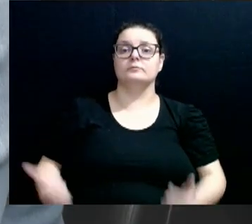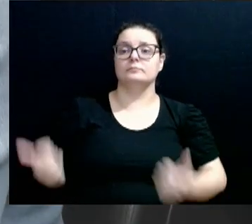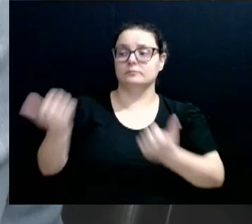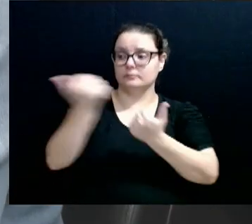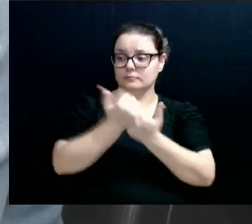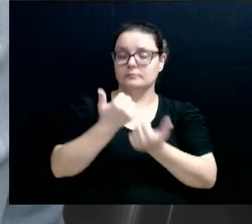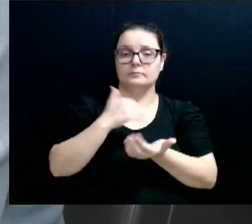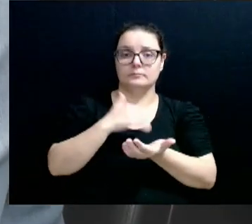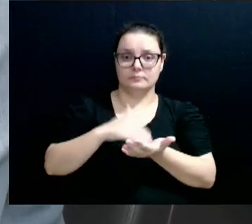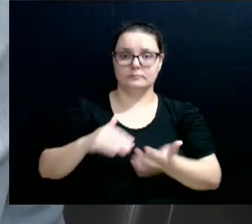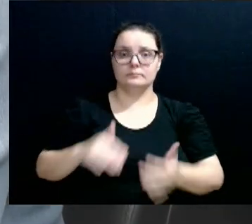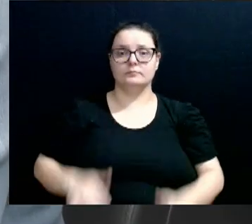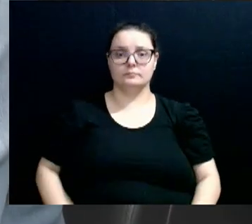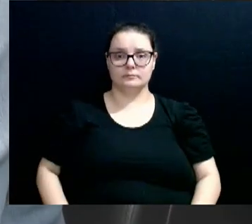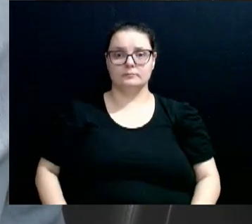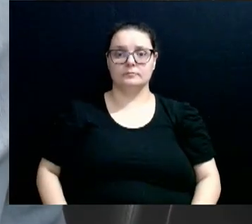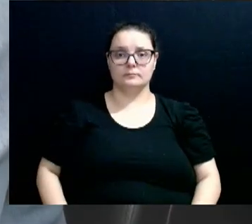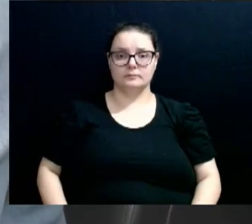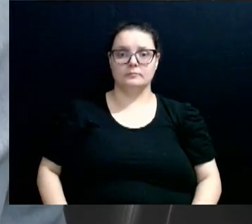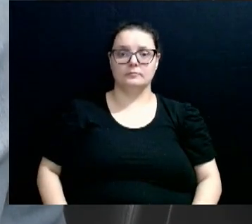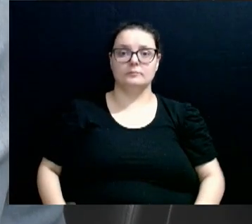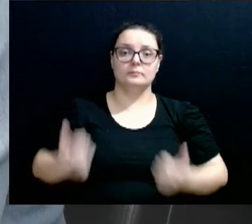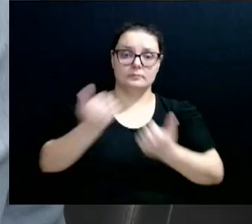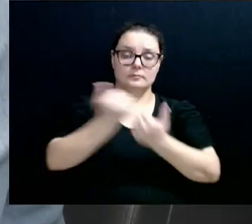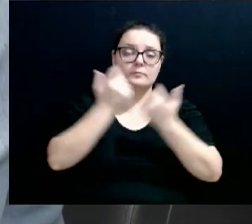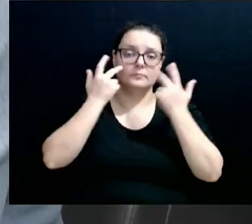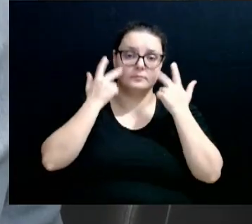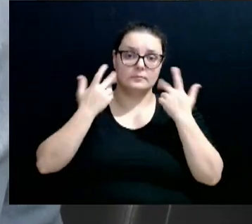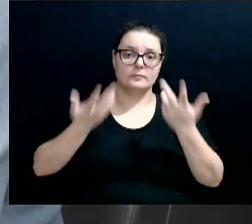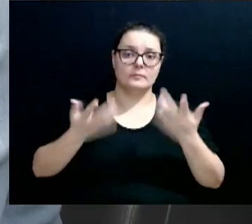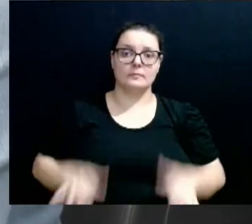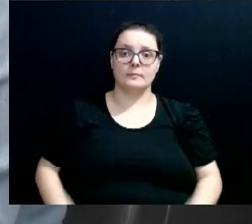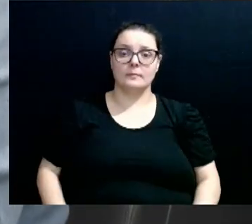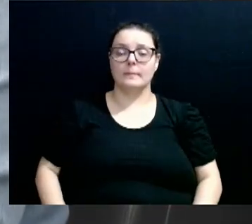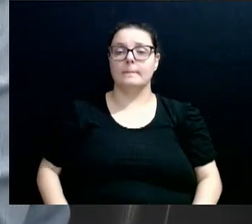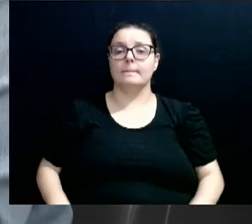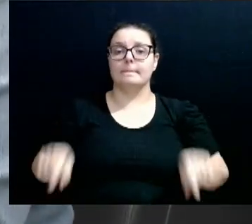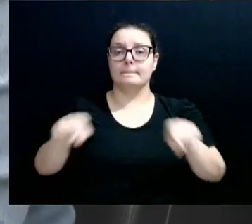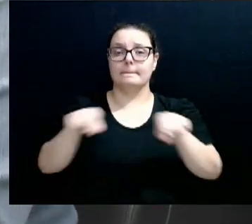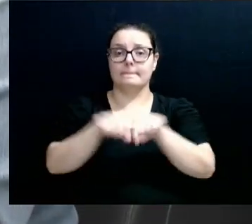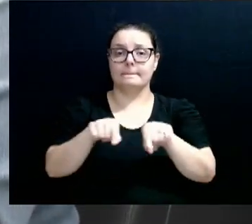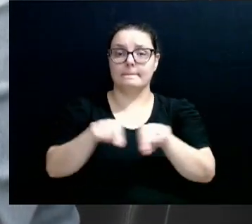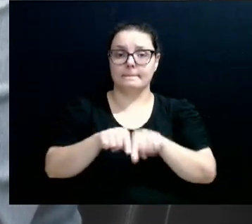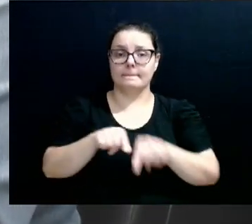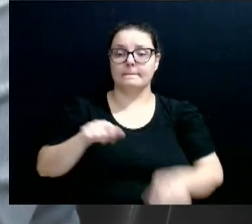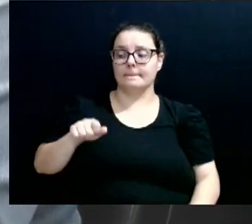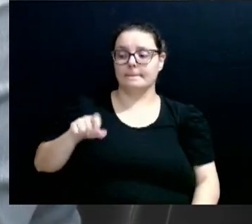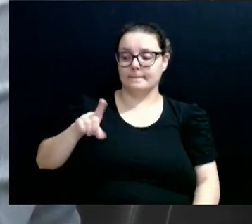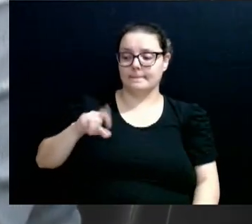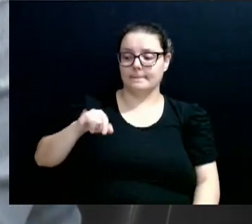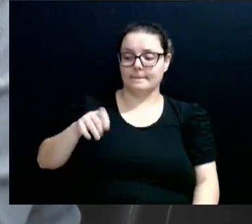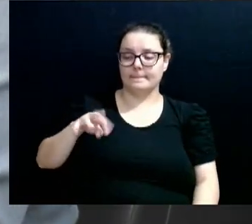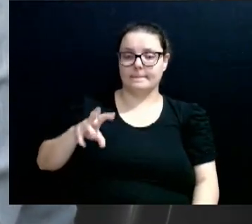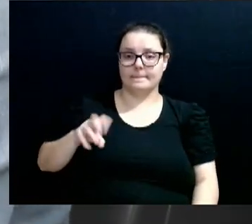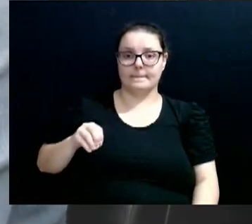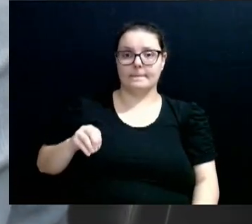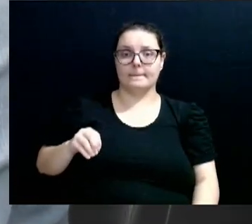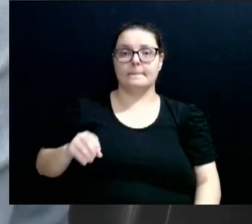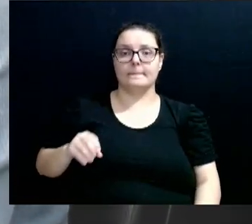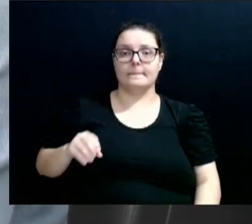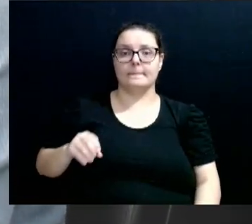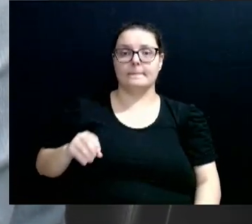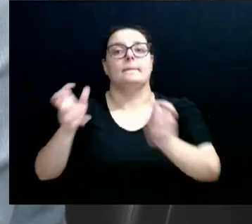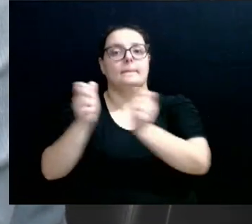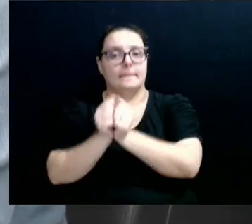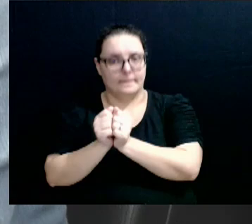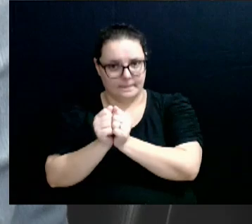seria um substituto natural, né? Uhum. Mas ele também, o adjunto, é no sentido de estar junto ali, então ele